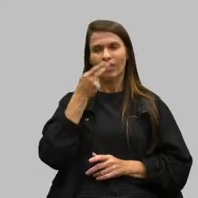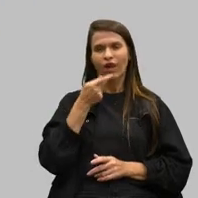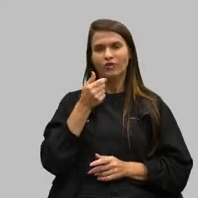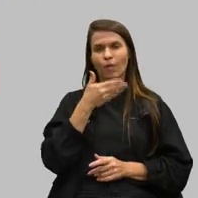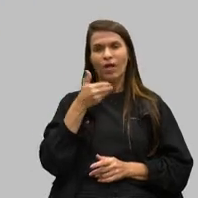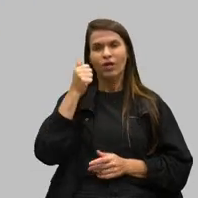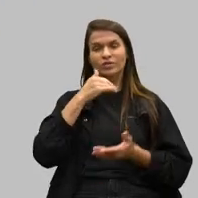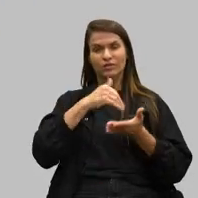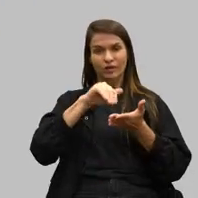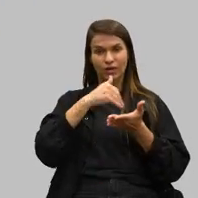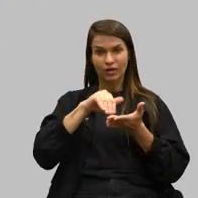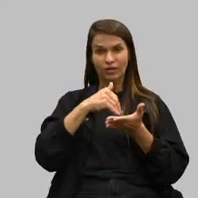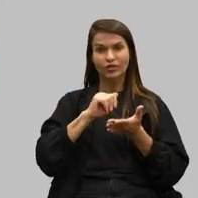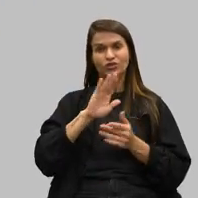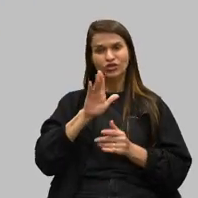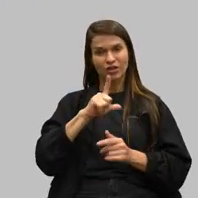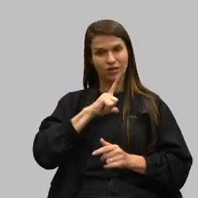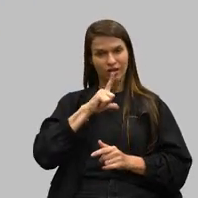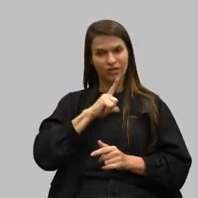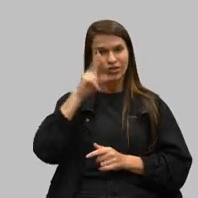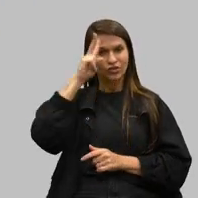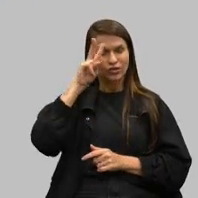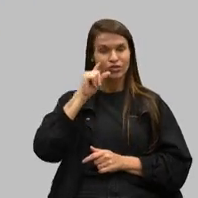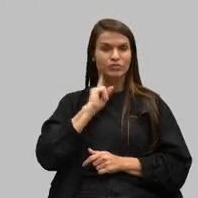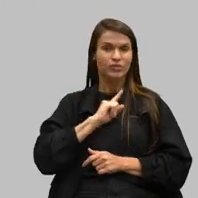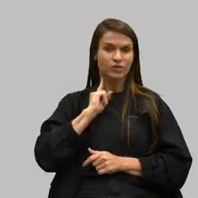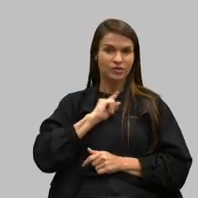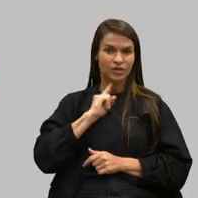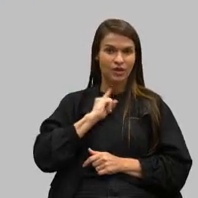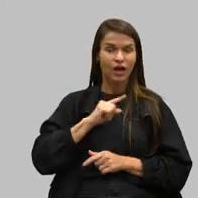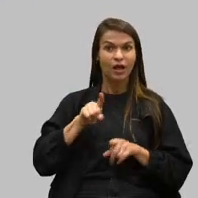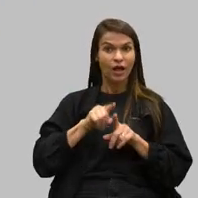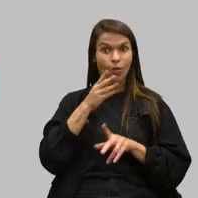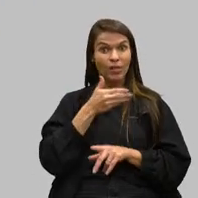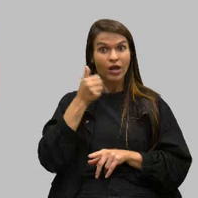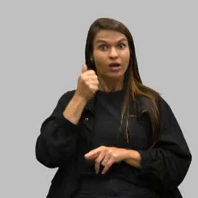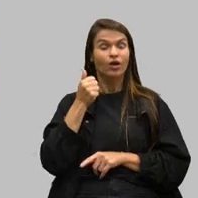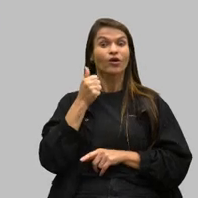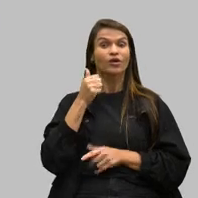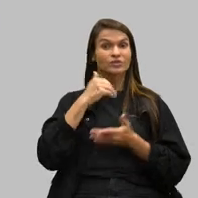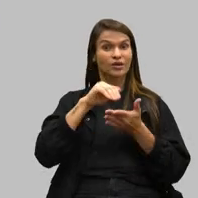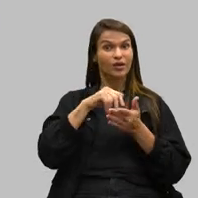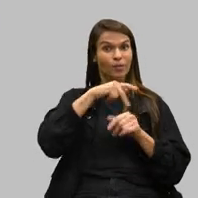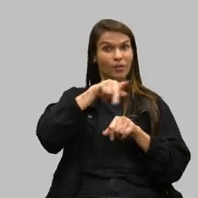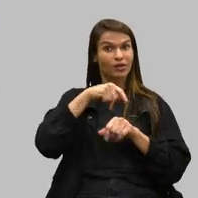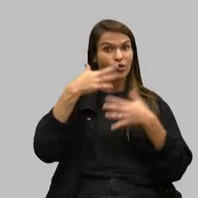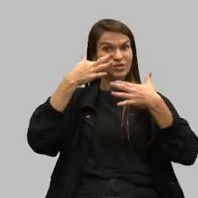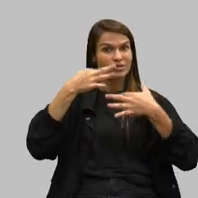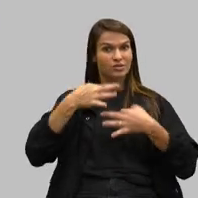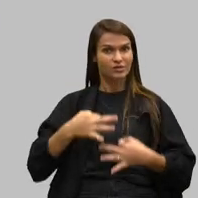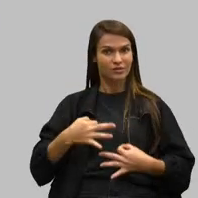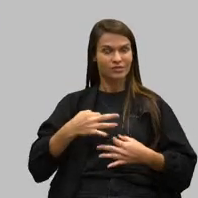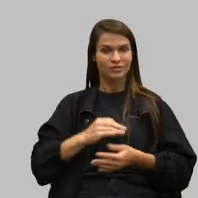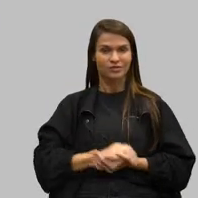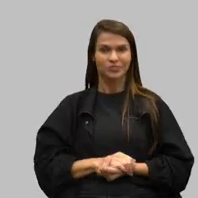melhor secretário que já houve na história de Minas Gerais e é o melhor secretário do país, eu tenho certeza disso.